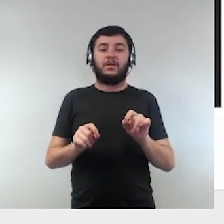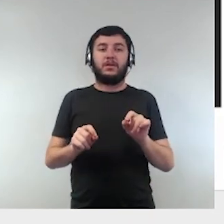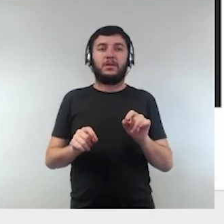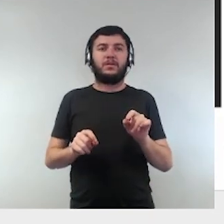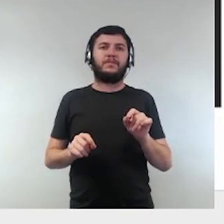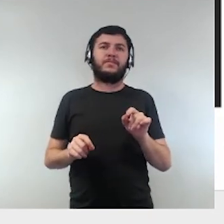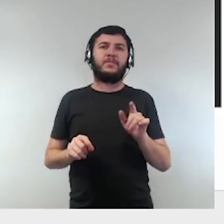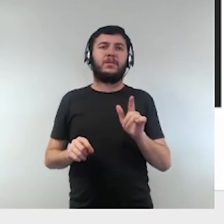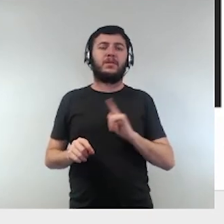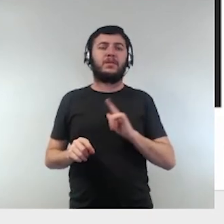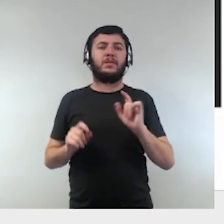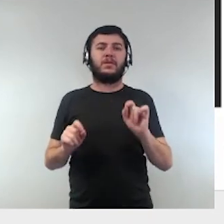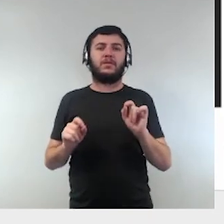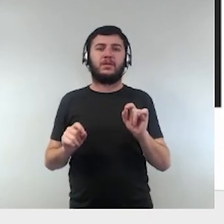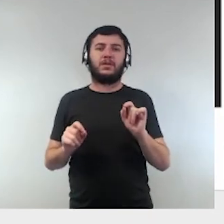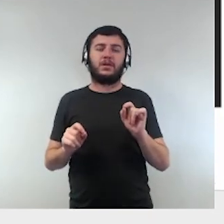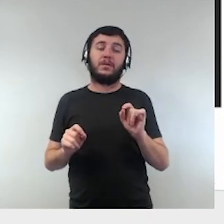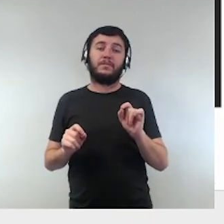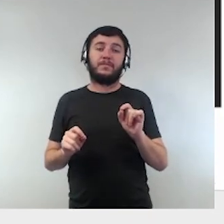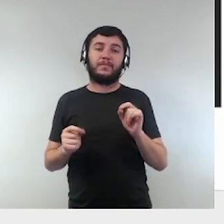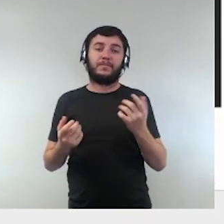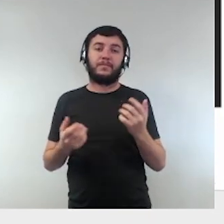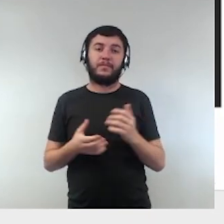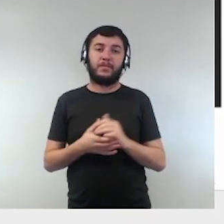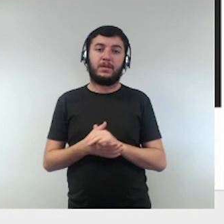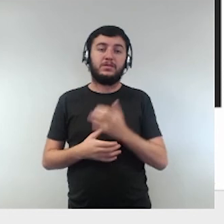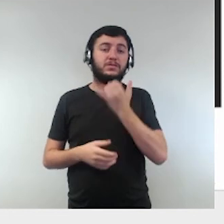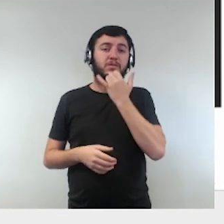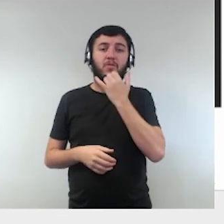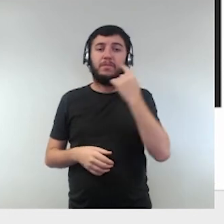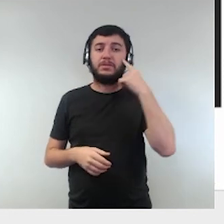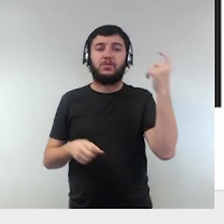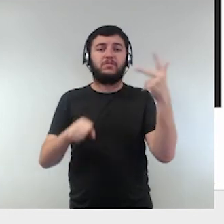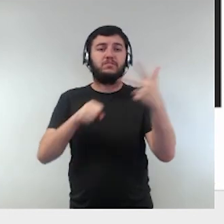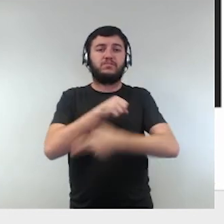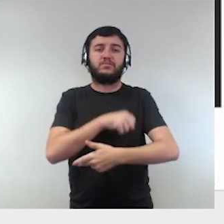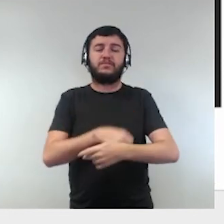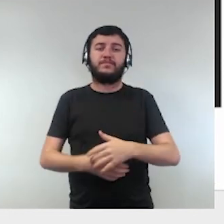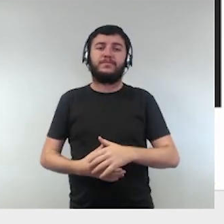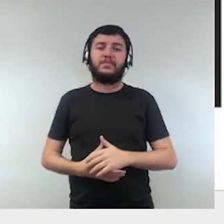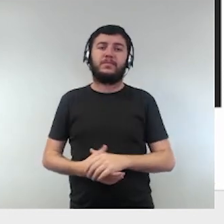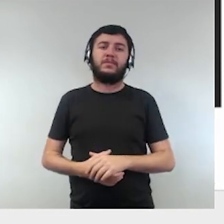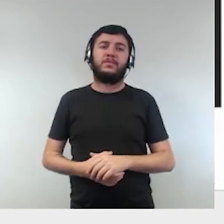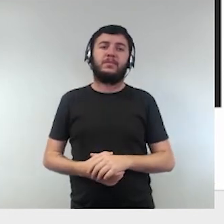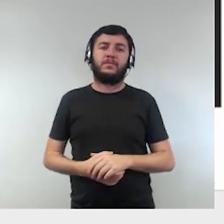de fome e sede. O que corresponde a